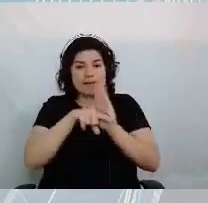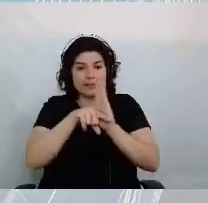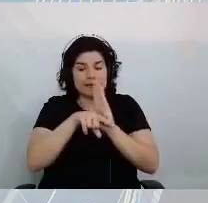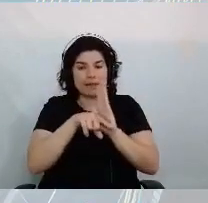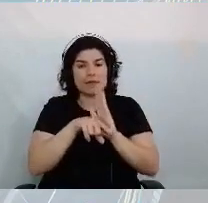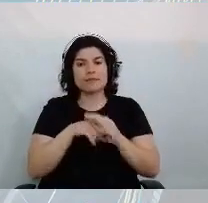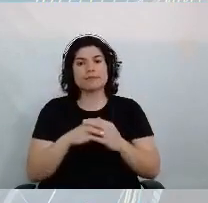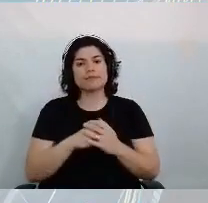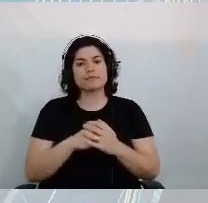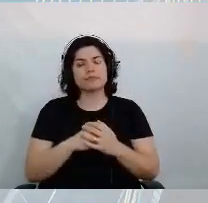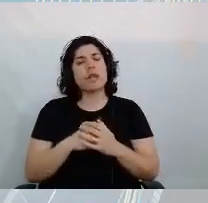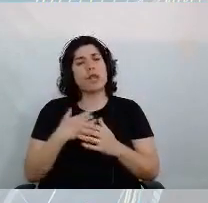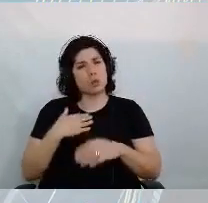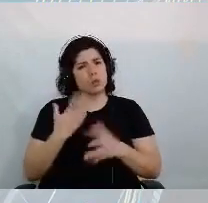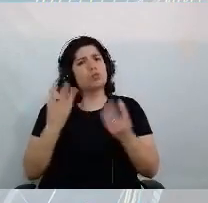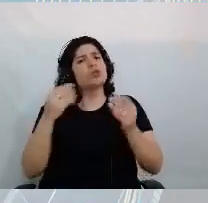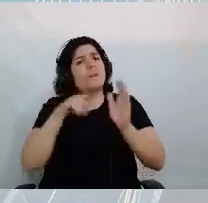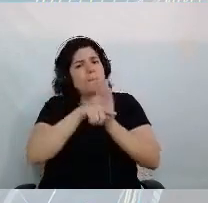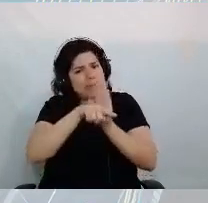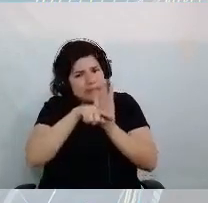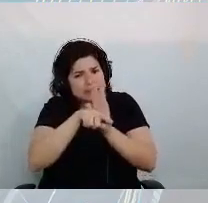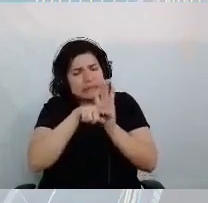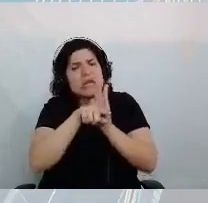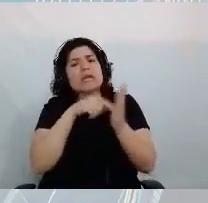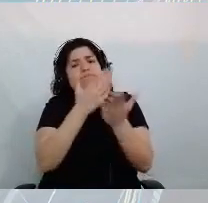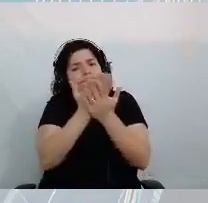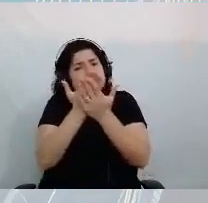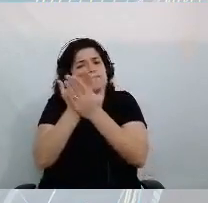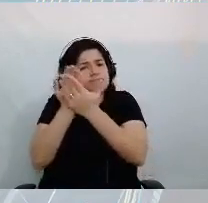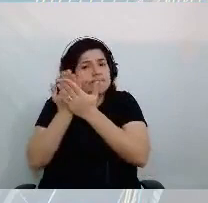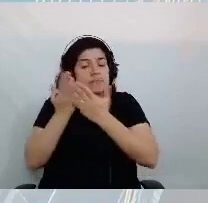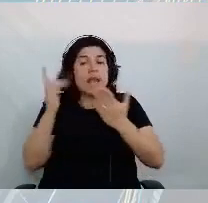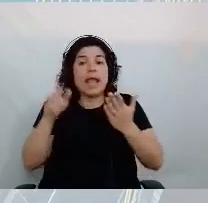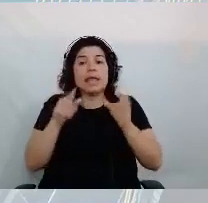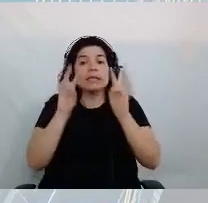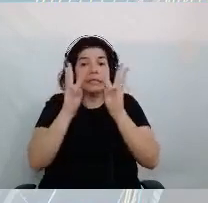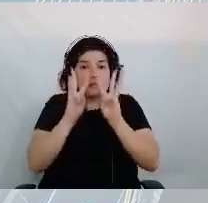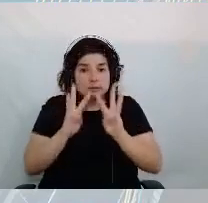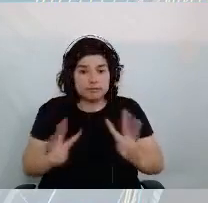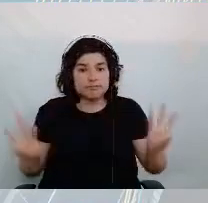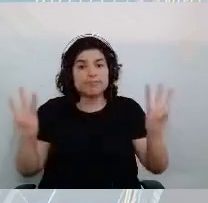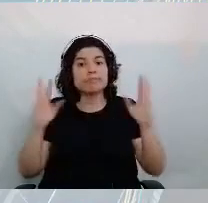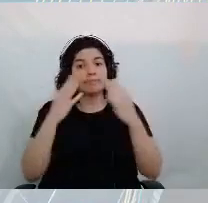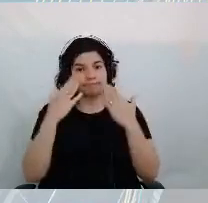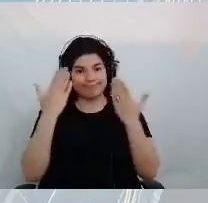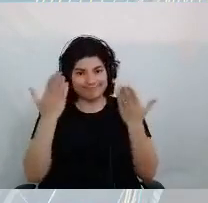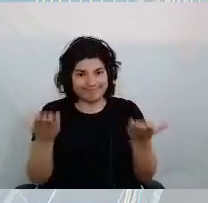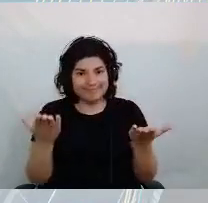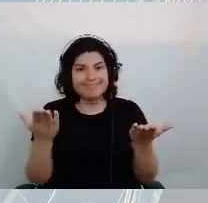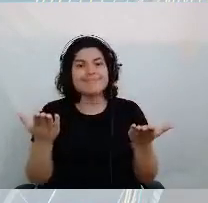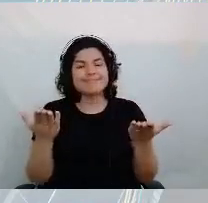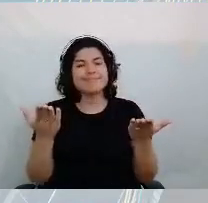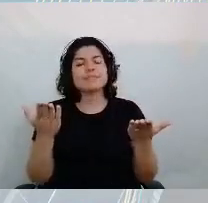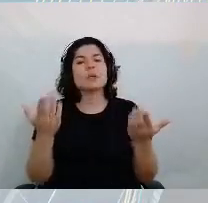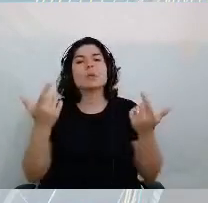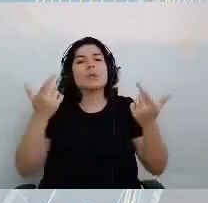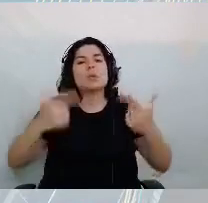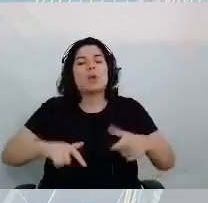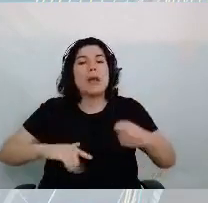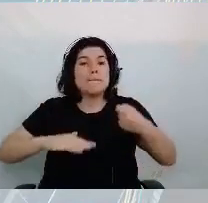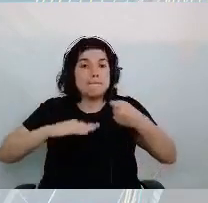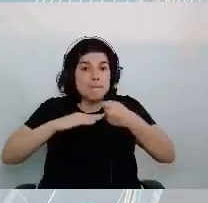muita pesquisa, através do site do Nielsen Norman Group, que é um banco de dados